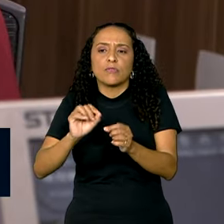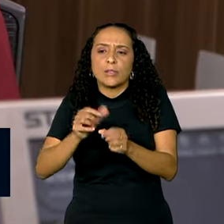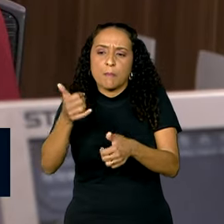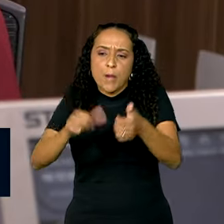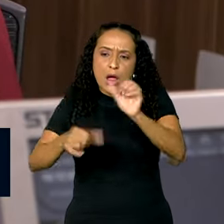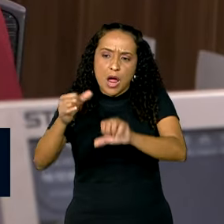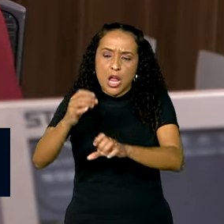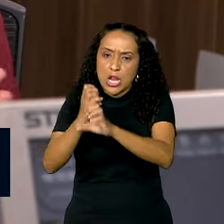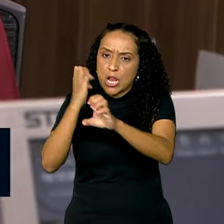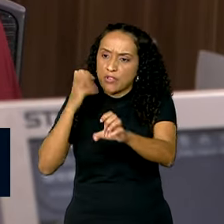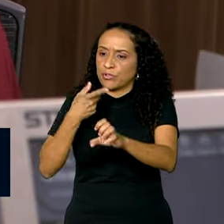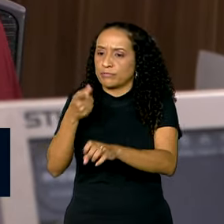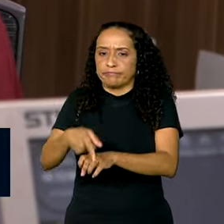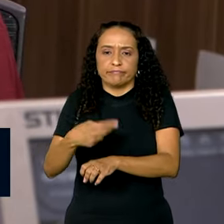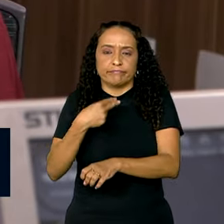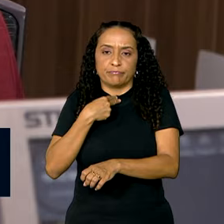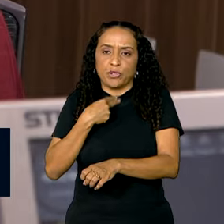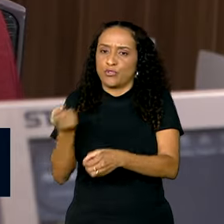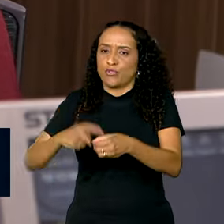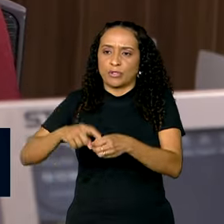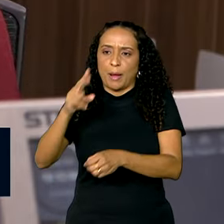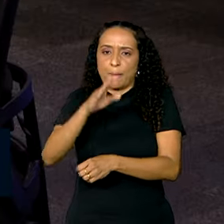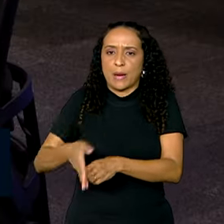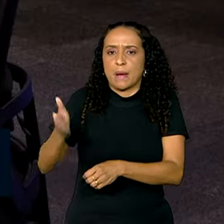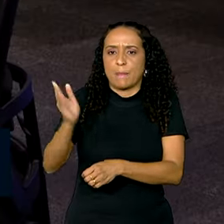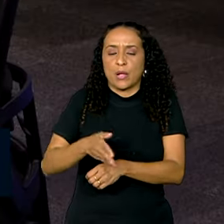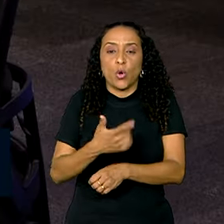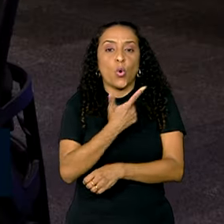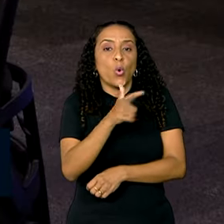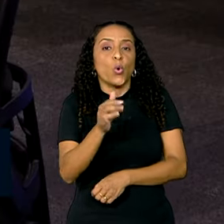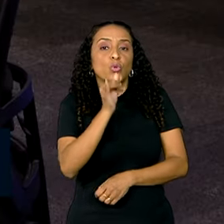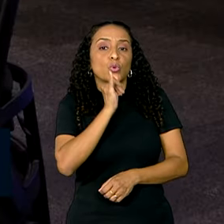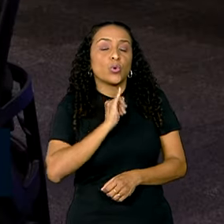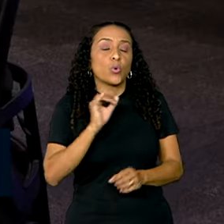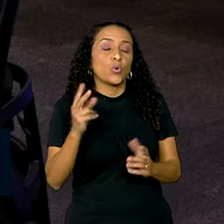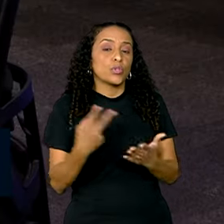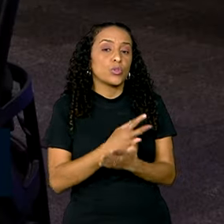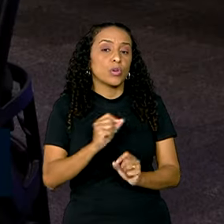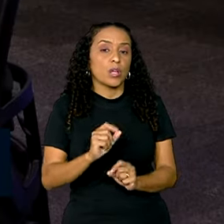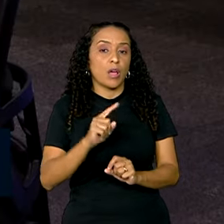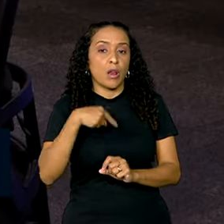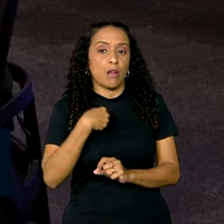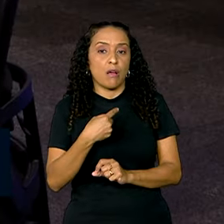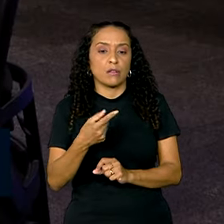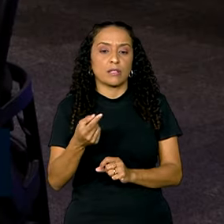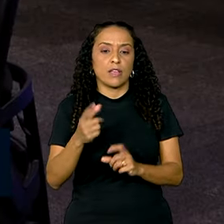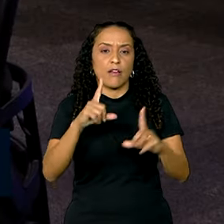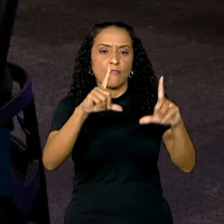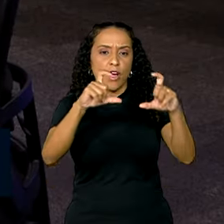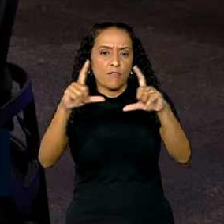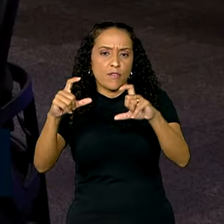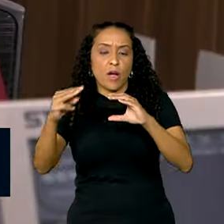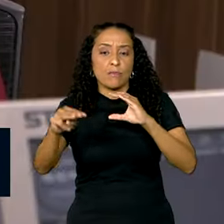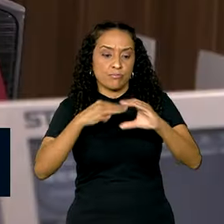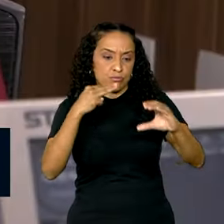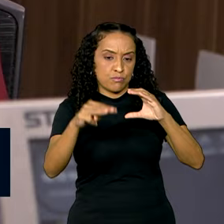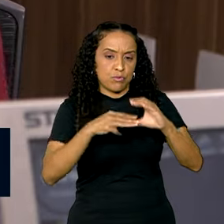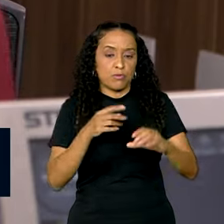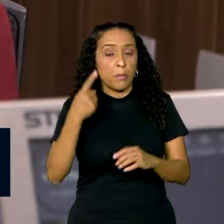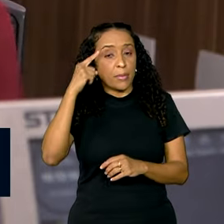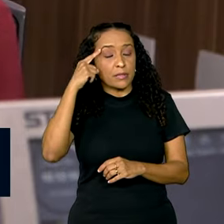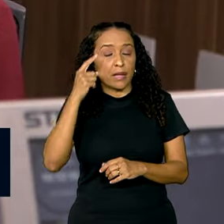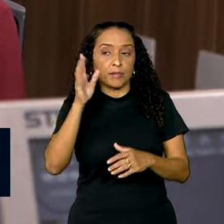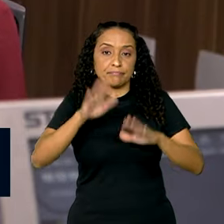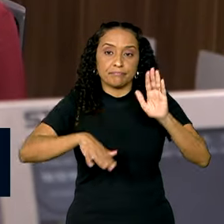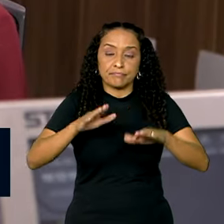avaliação de engenharia olha essa obra ela não tem como ser retomada outro exemplo que aconteceu nós recebemos várias fotos de locais vamos imaginar que